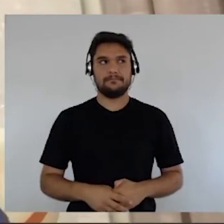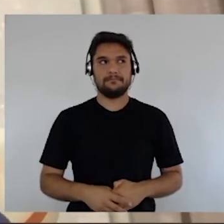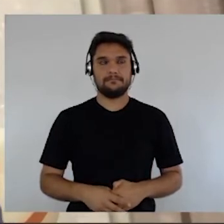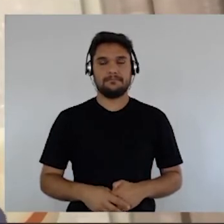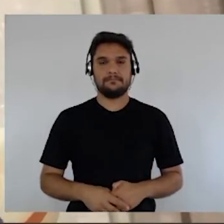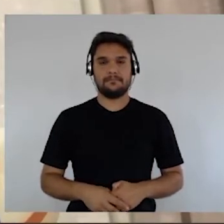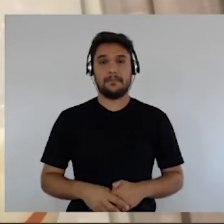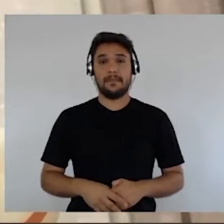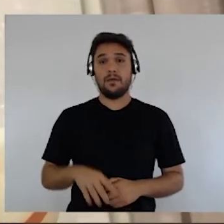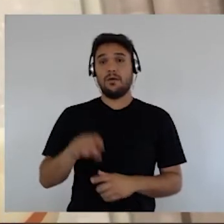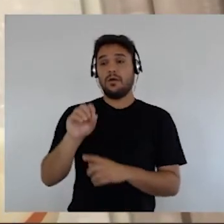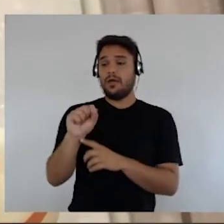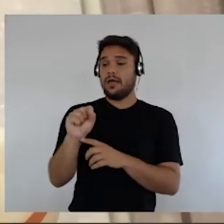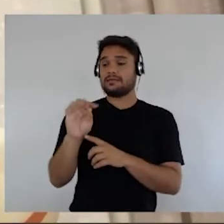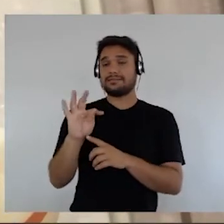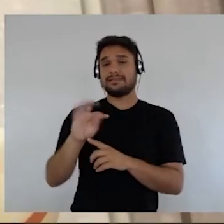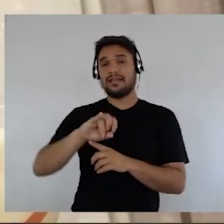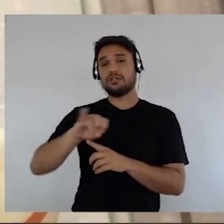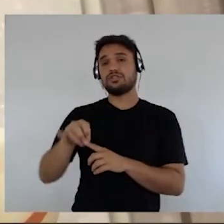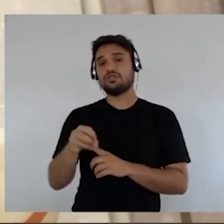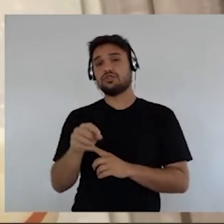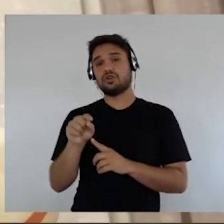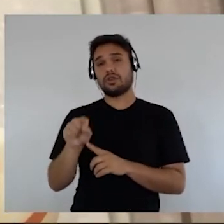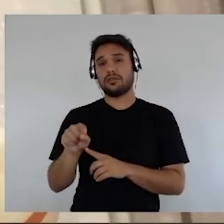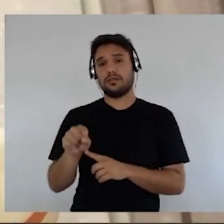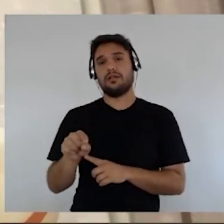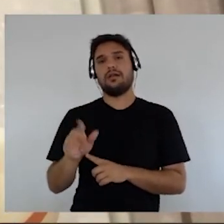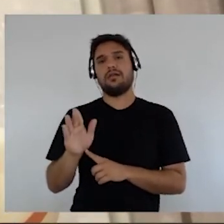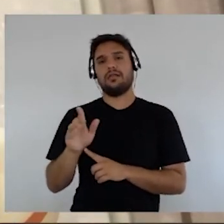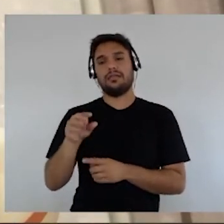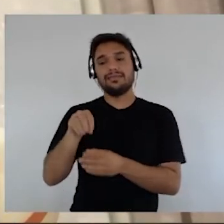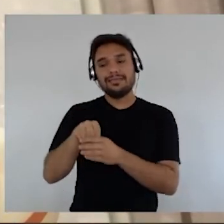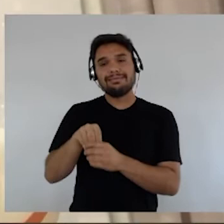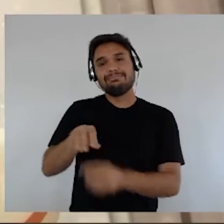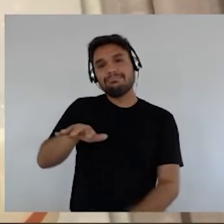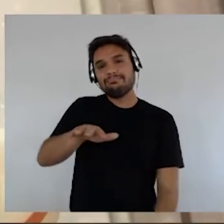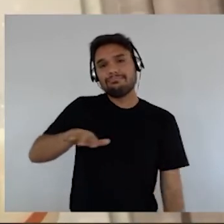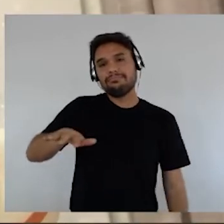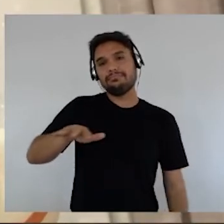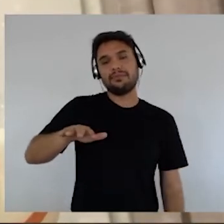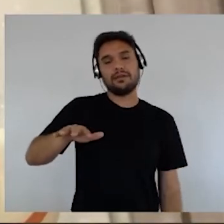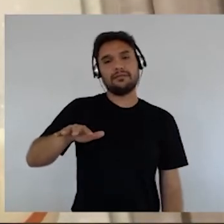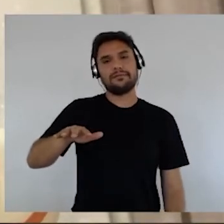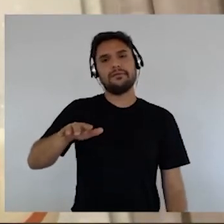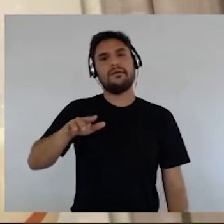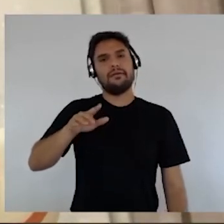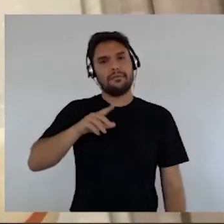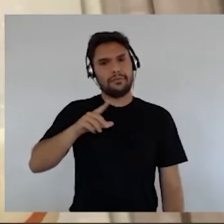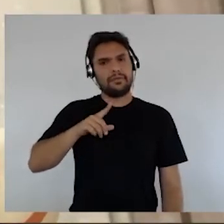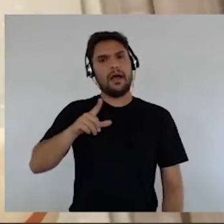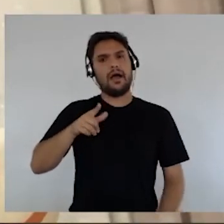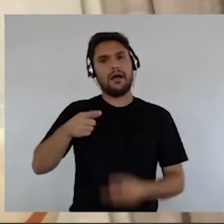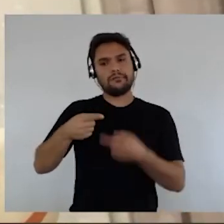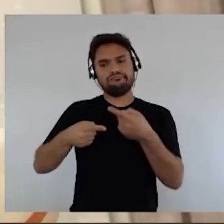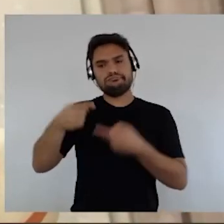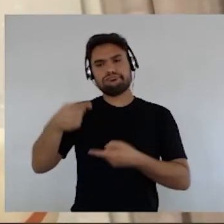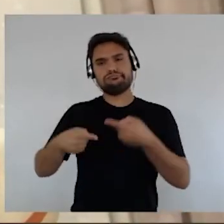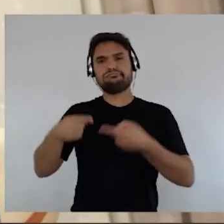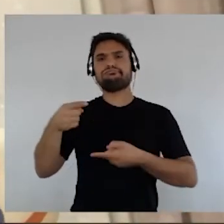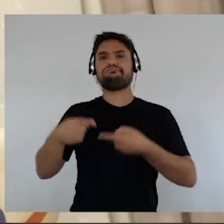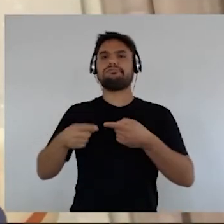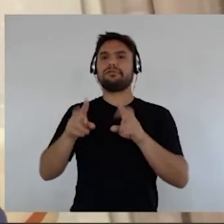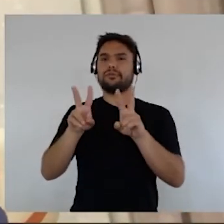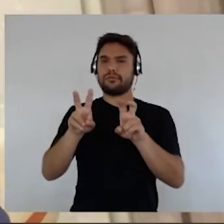O Superior Tribunal de Justiça está a enfrentar um interessante tema que